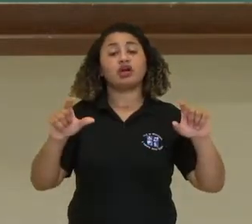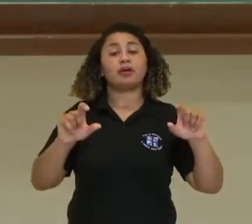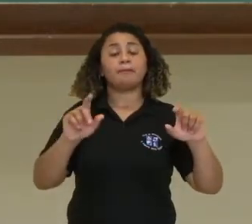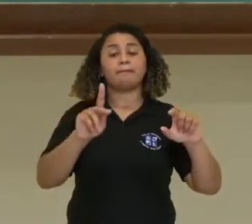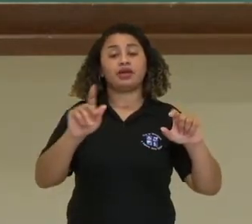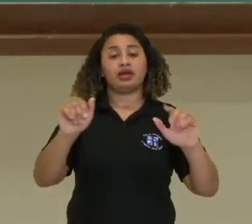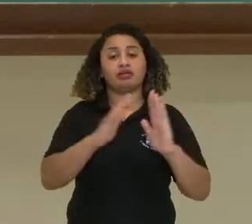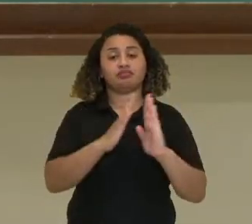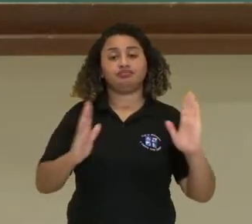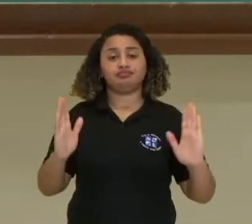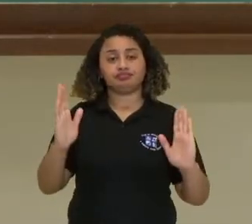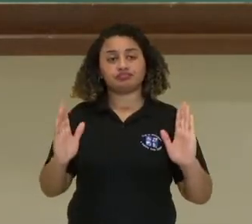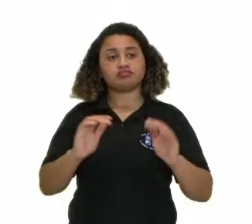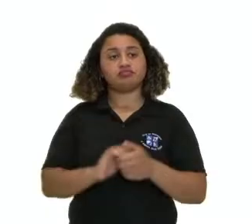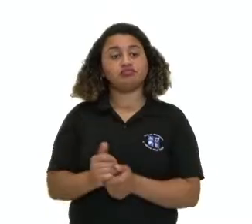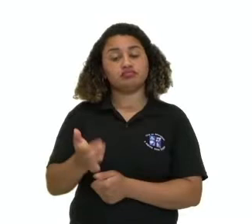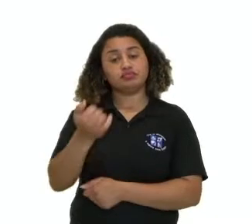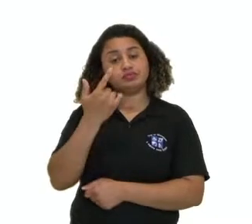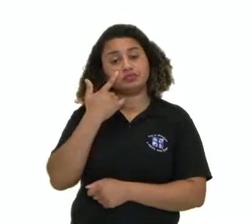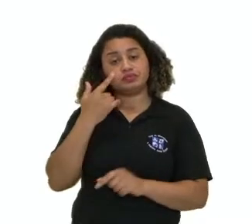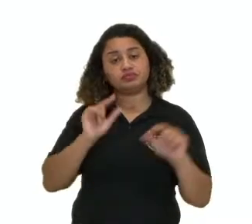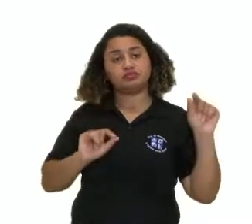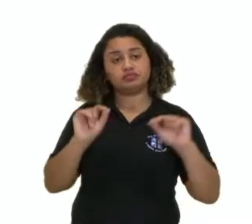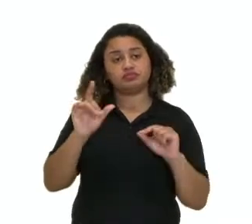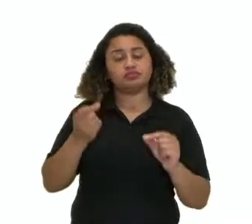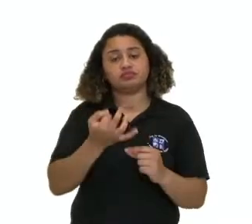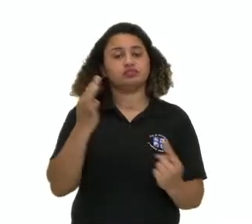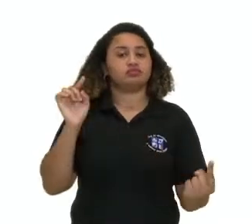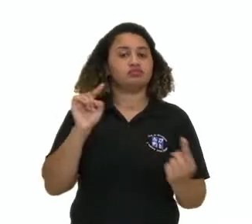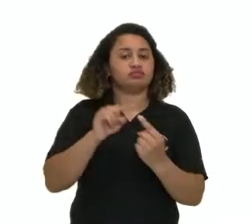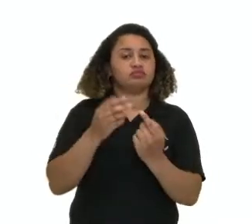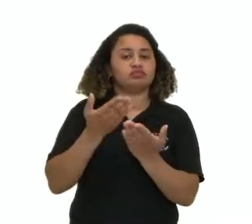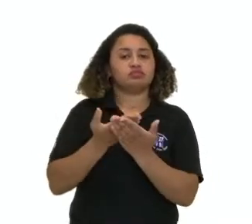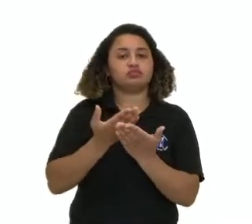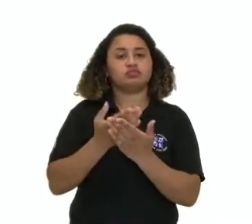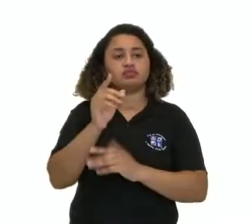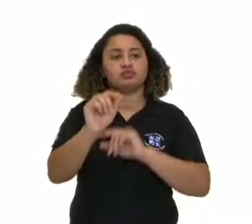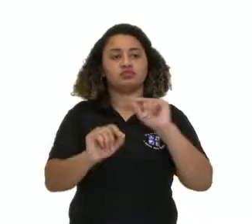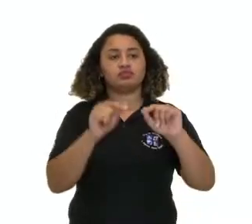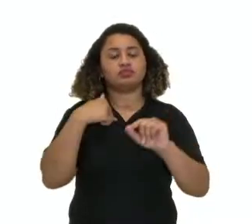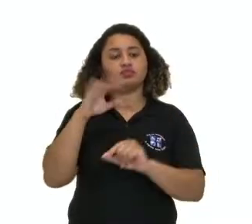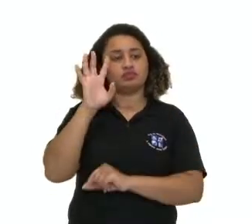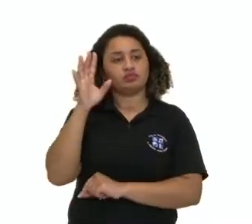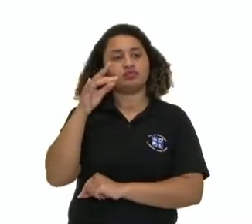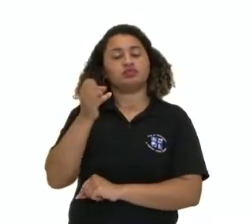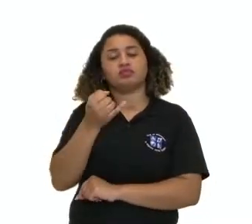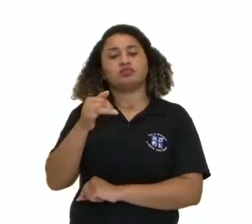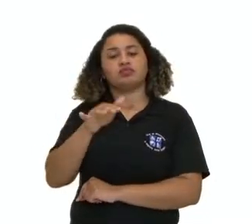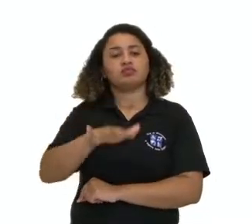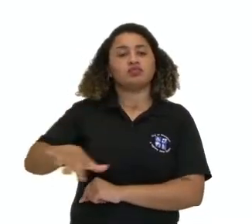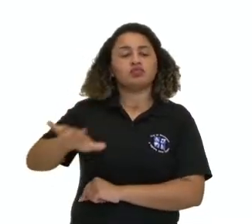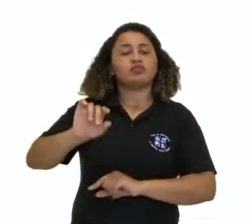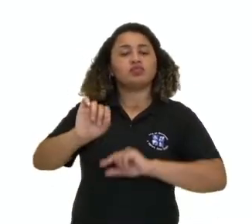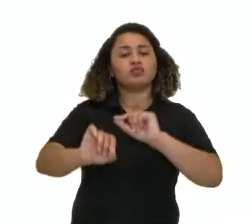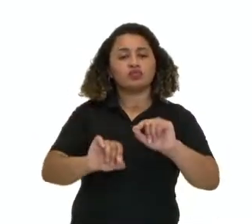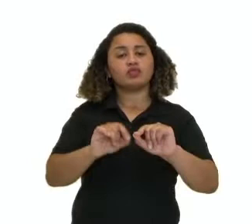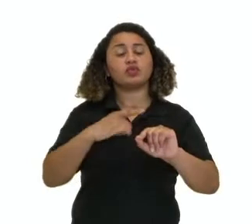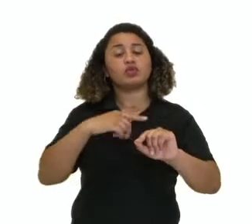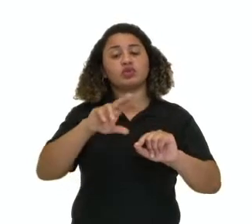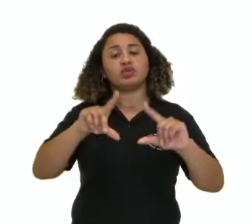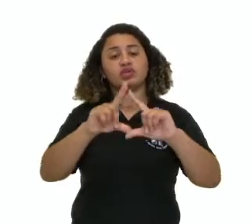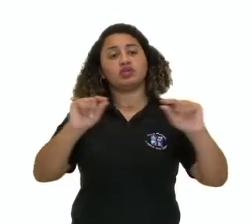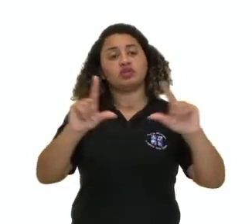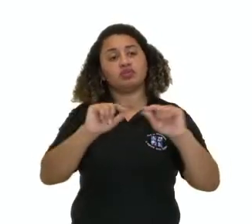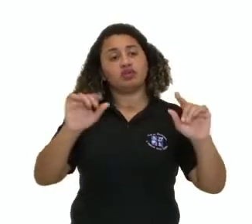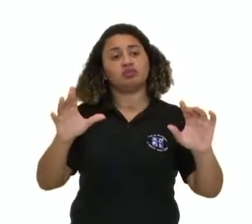Então, acompanhe aqui comigo. Quais são os objetivos da nossa aula? Resolver situações problemas usando a fórmula